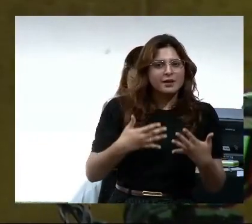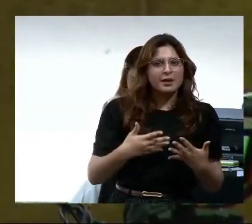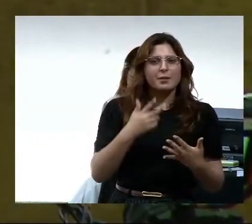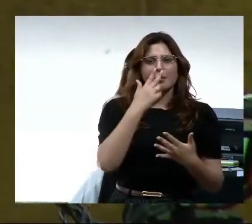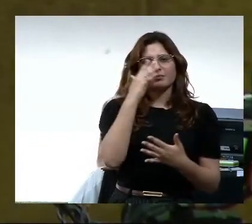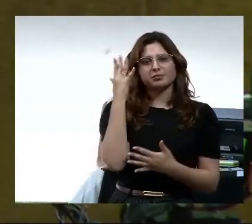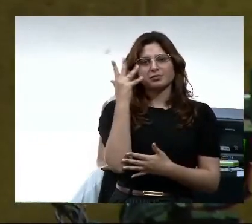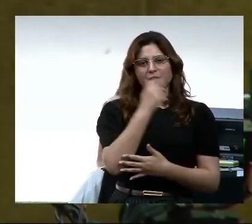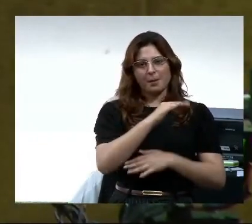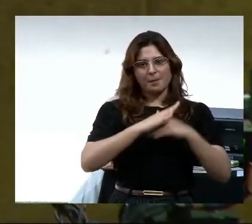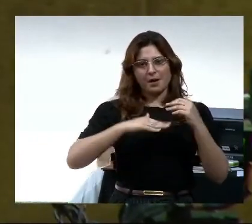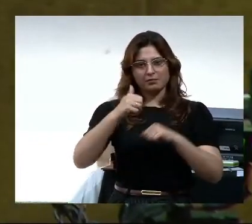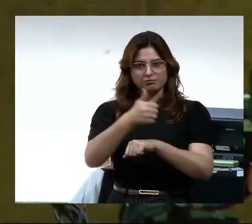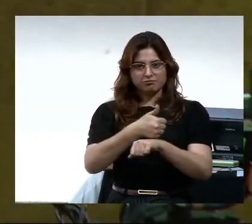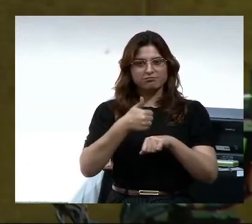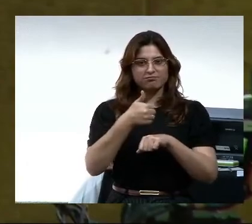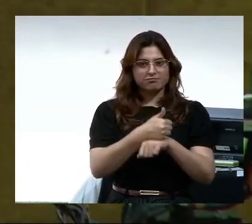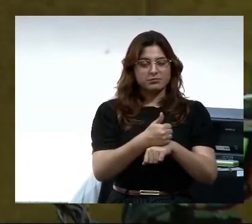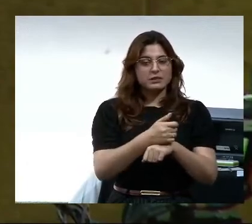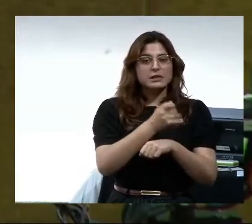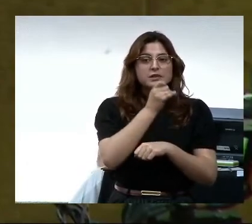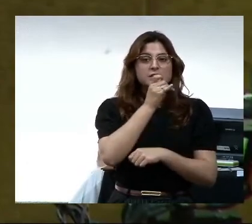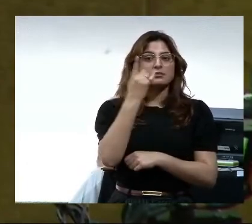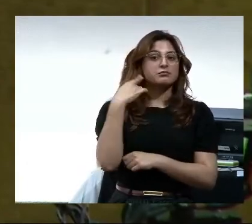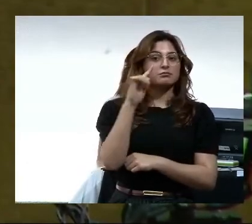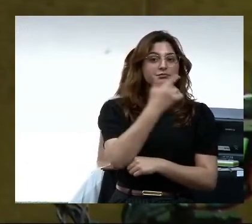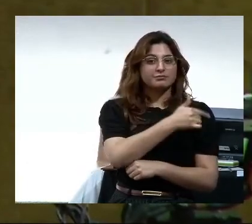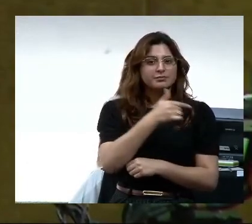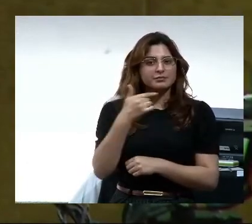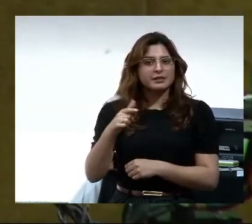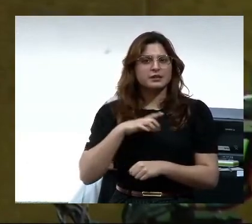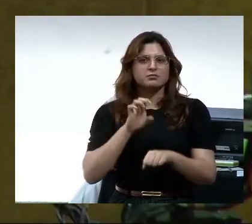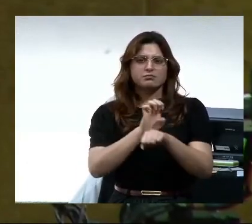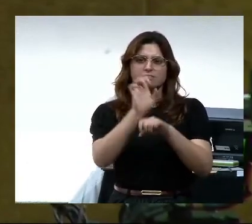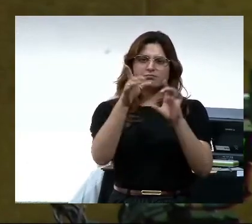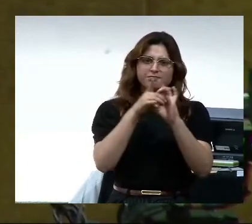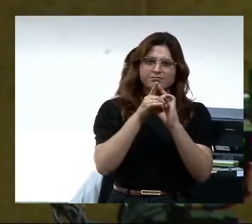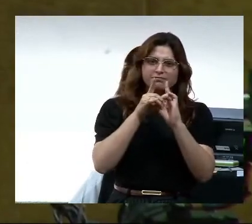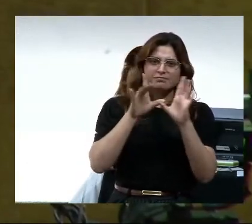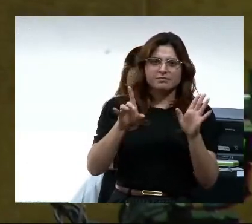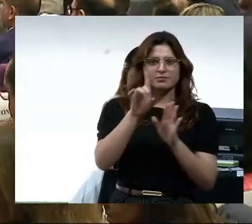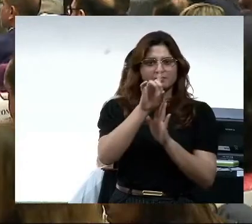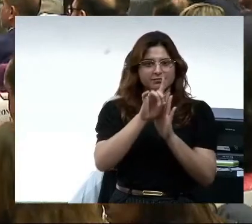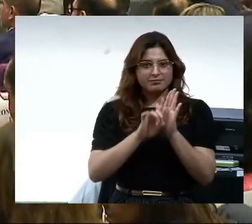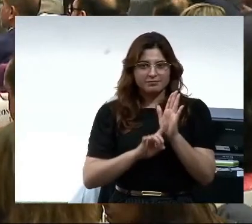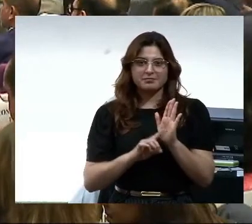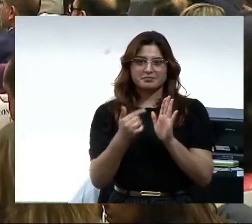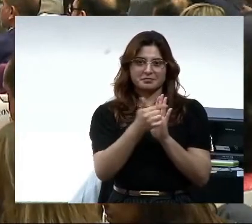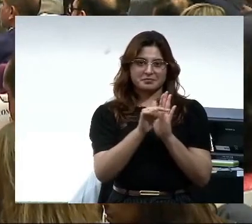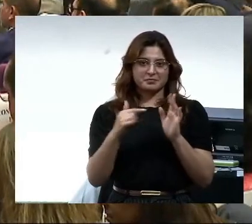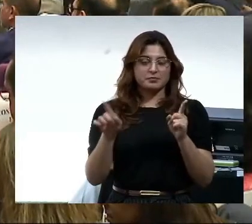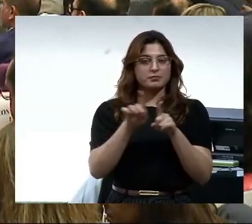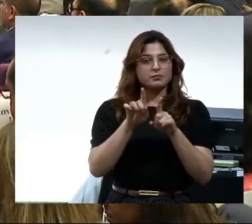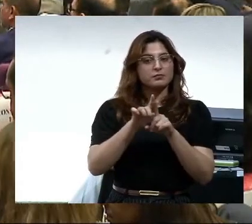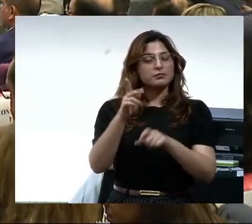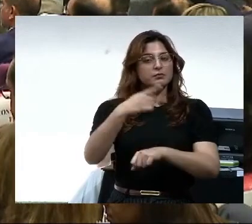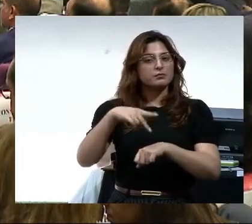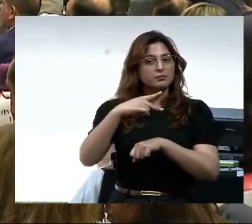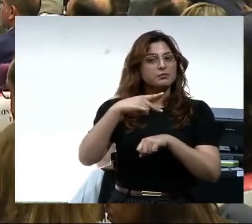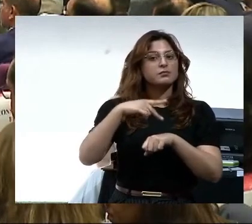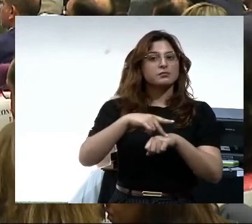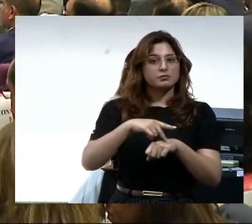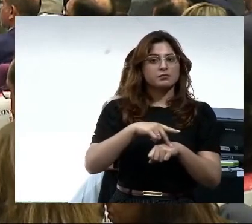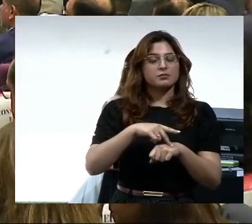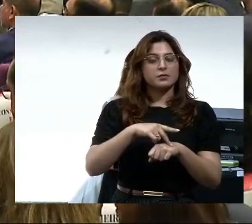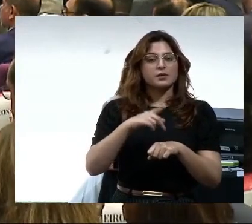profissões. Sem a advocacia, jamais teríamos um Estado democrático de direito capaz de manter, em um país continental,